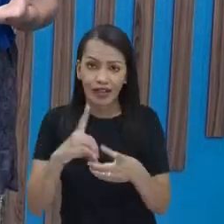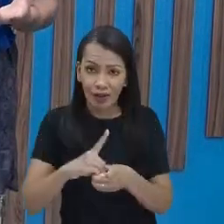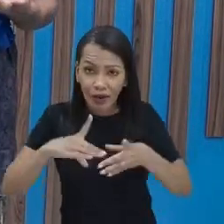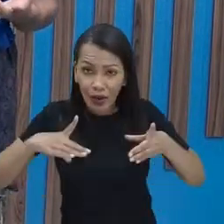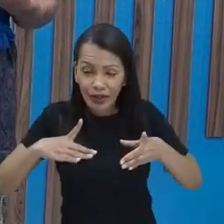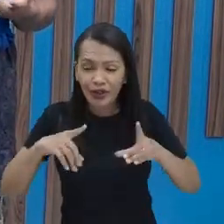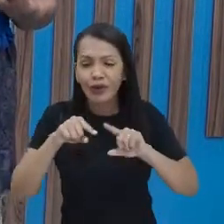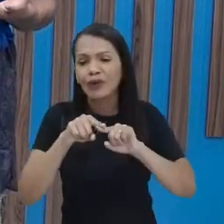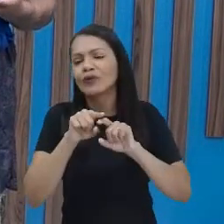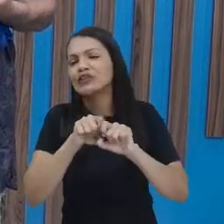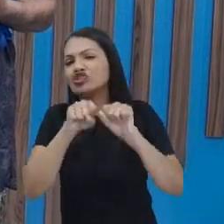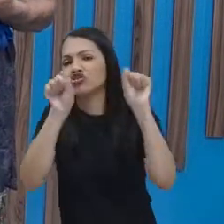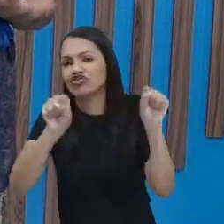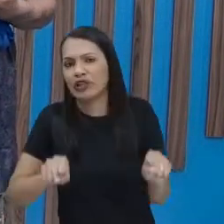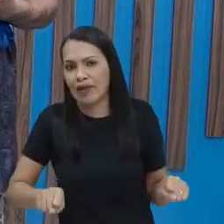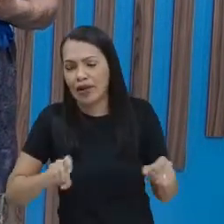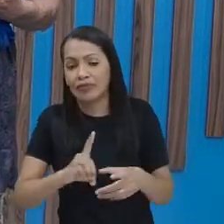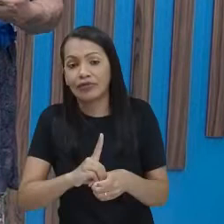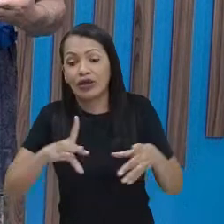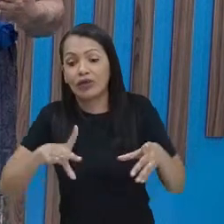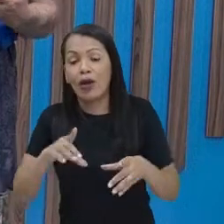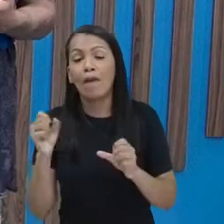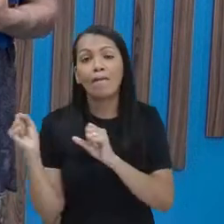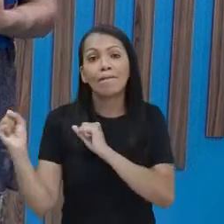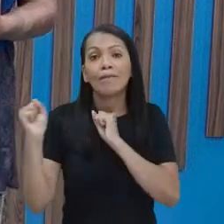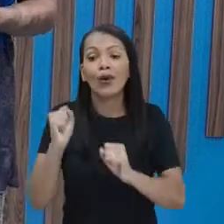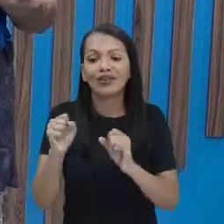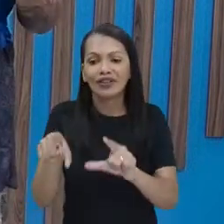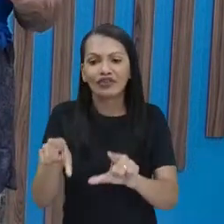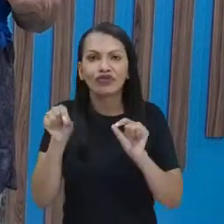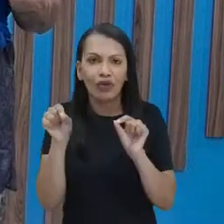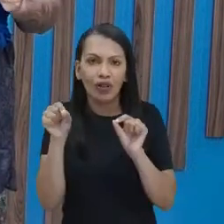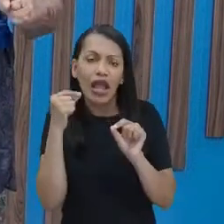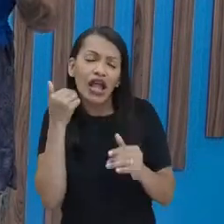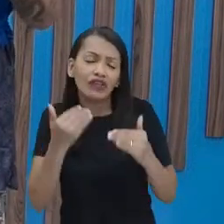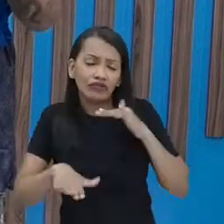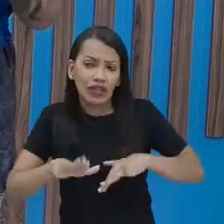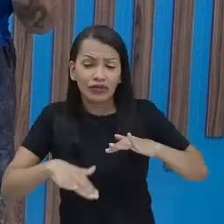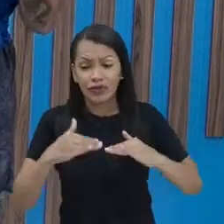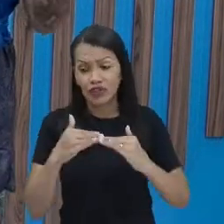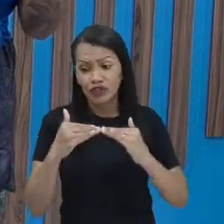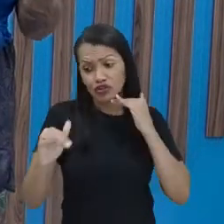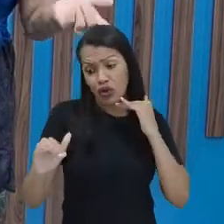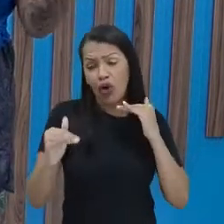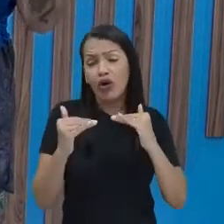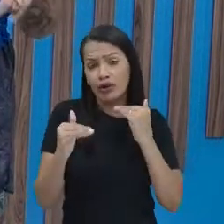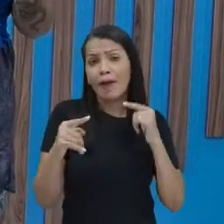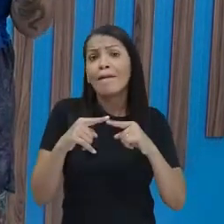Porque mesmo que a gente tenha várias coisas que discorde dele, ele